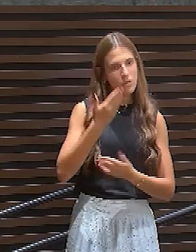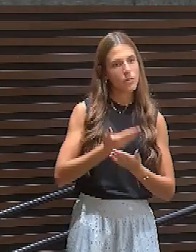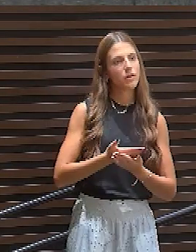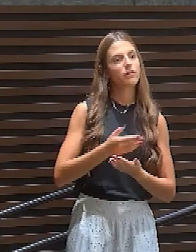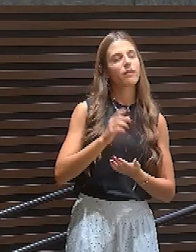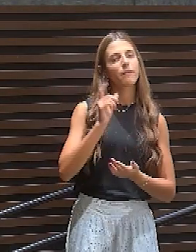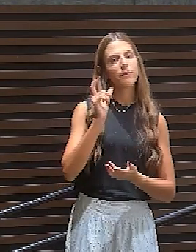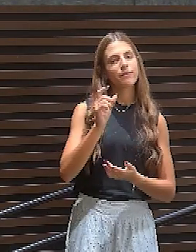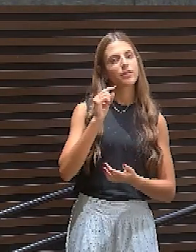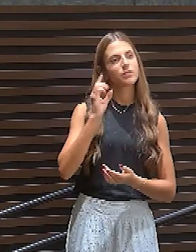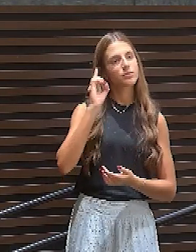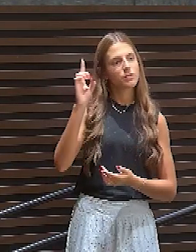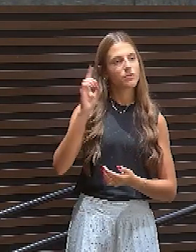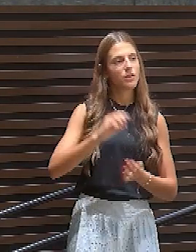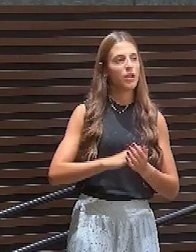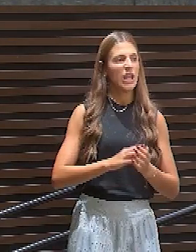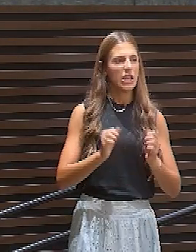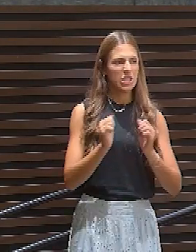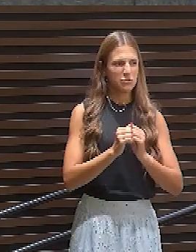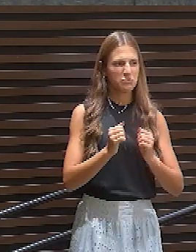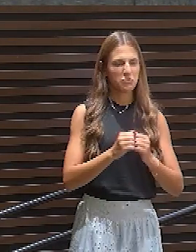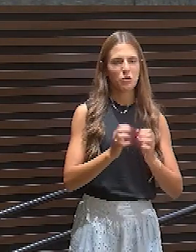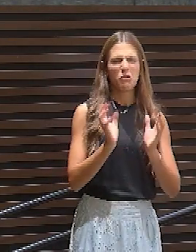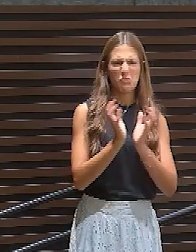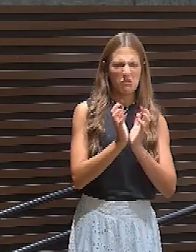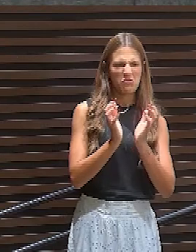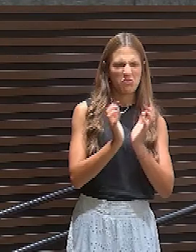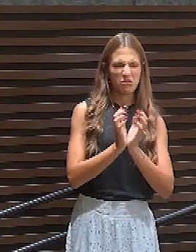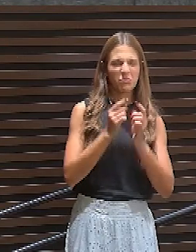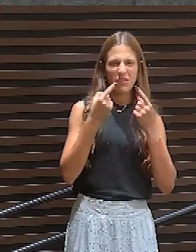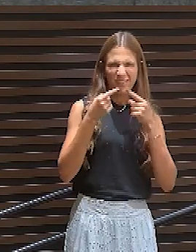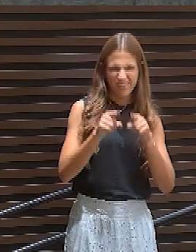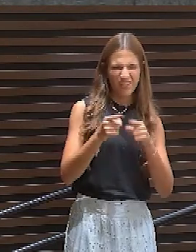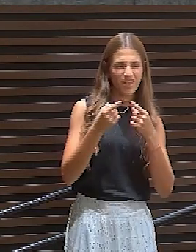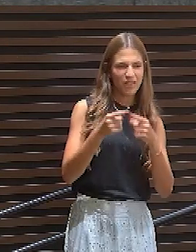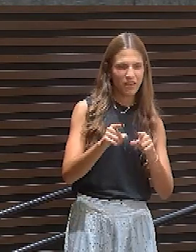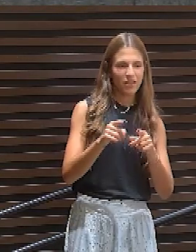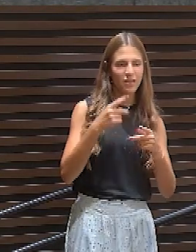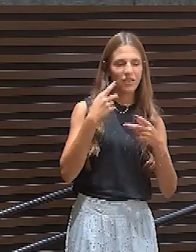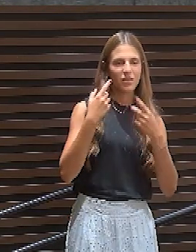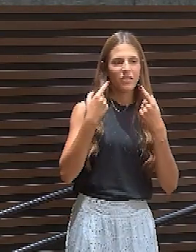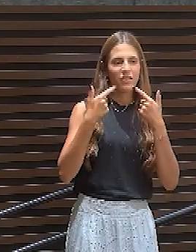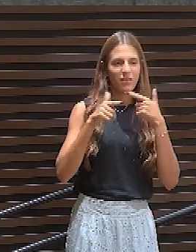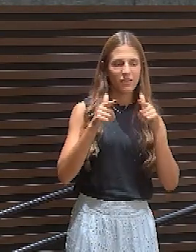E ele juntou-se com mais uma turma e, debochando, saíram rindo.